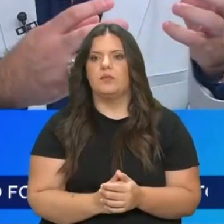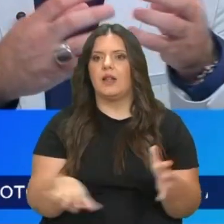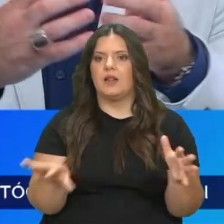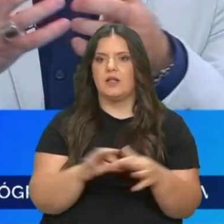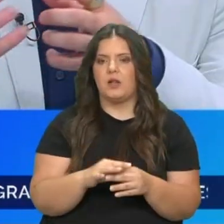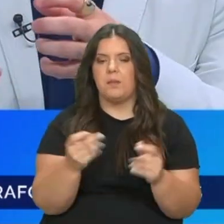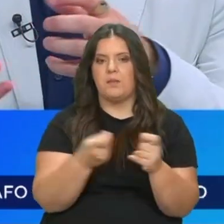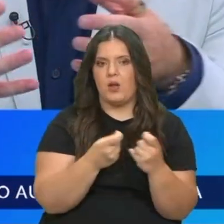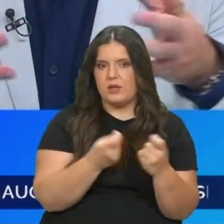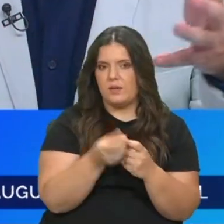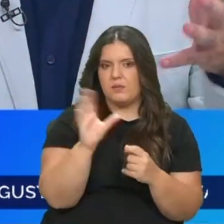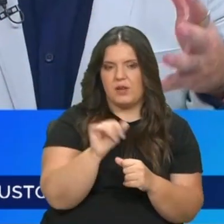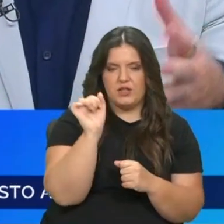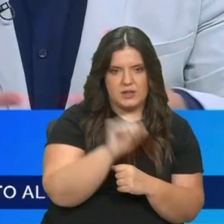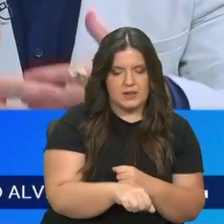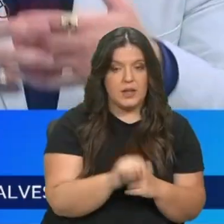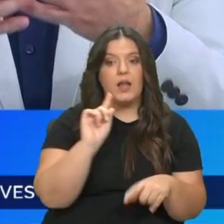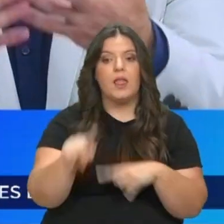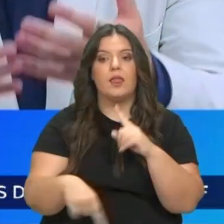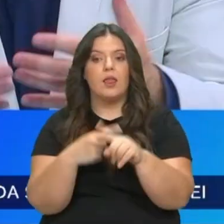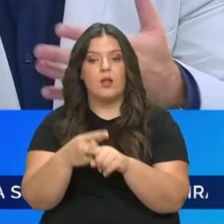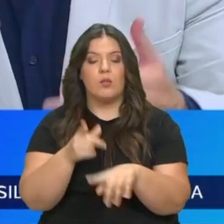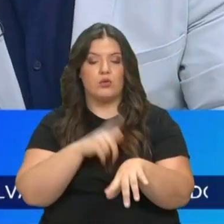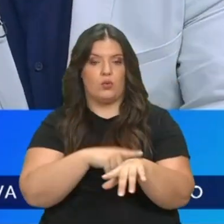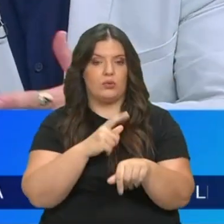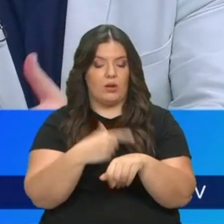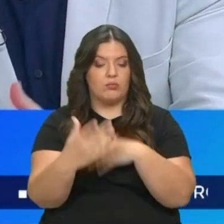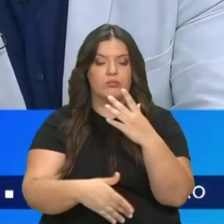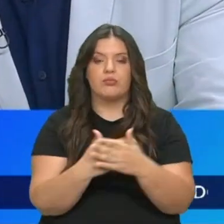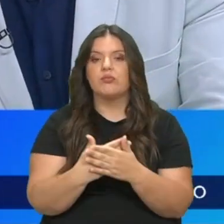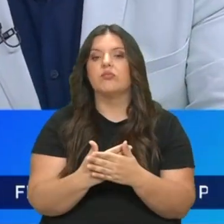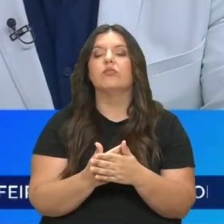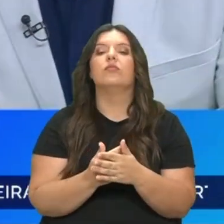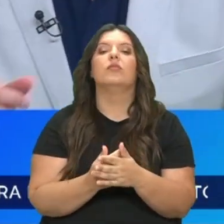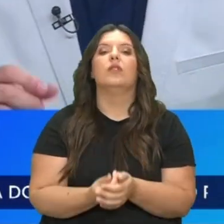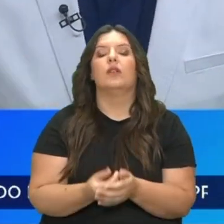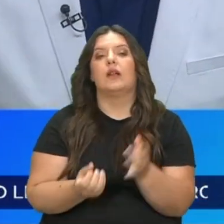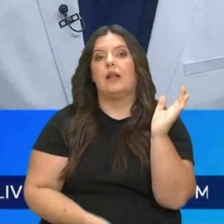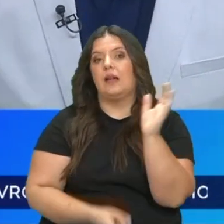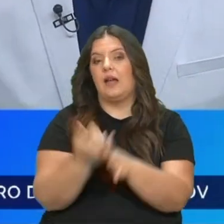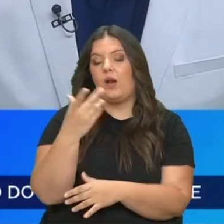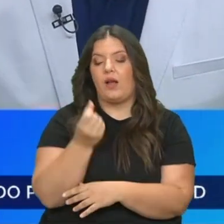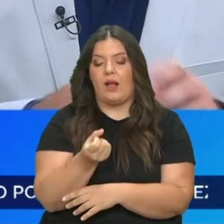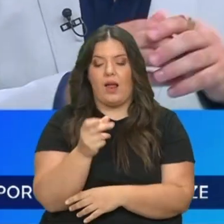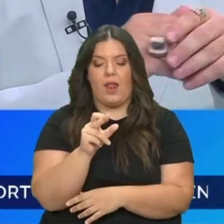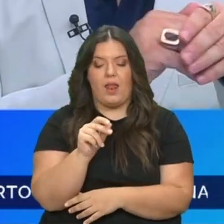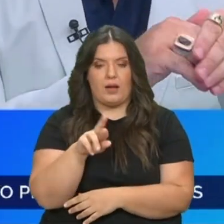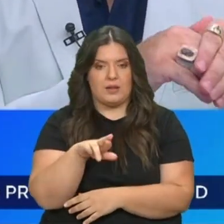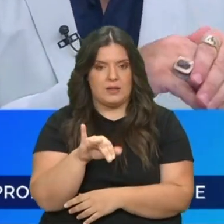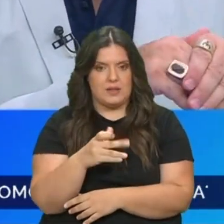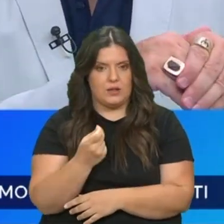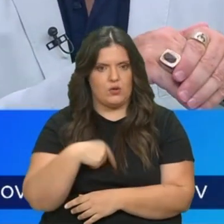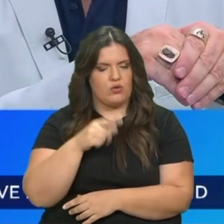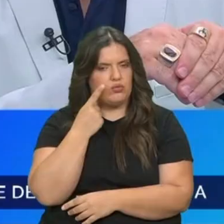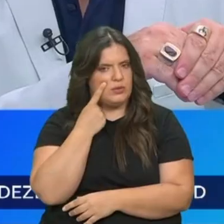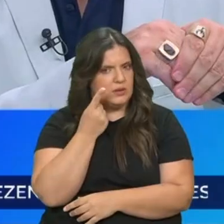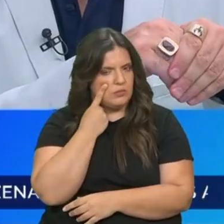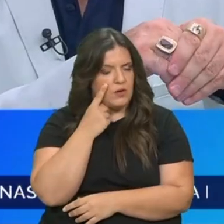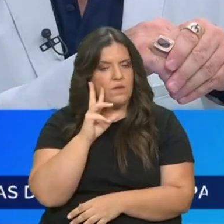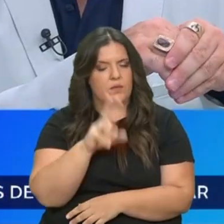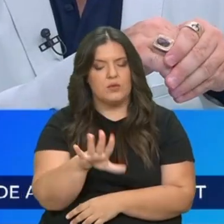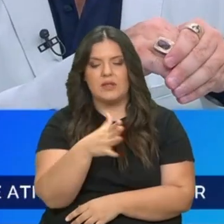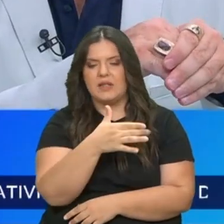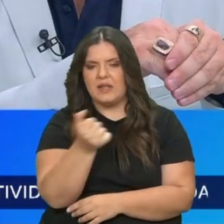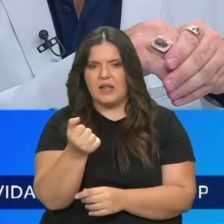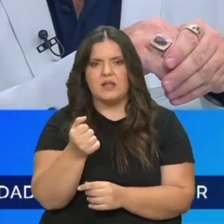mais próximas de si e que depois, ao longo do tempo, formaram então as galáxias que nós conhecemos. Nós vimos cerca de 15